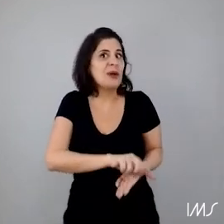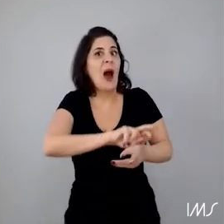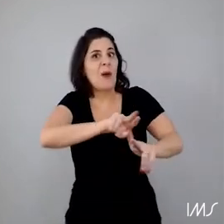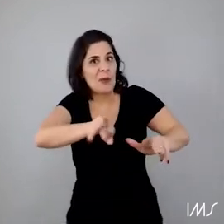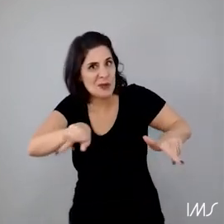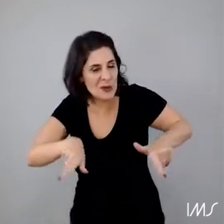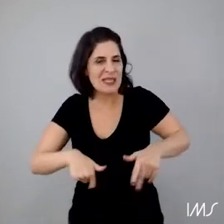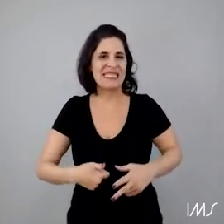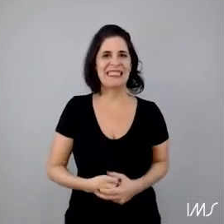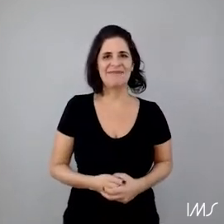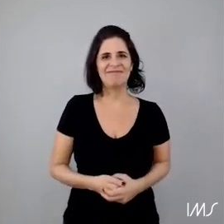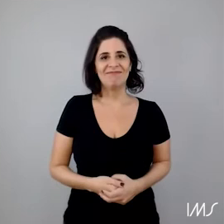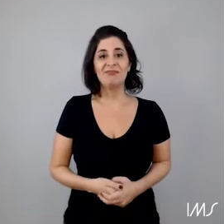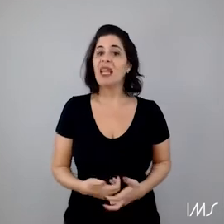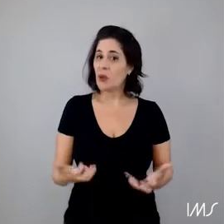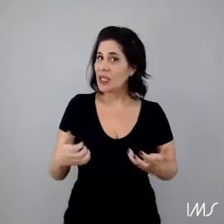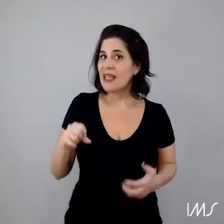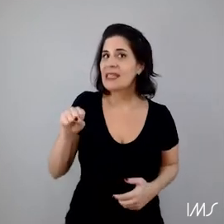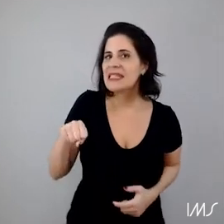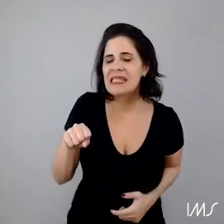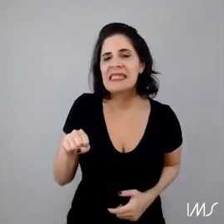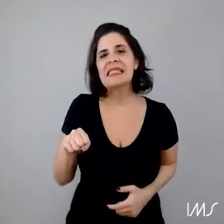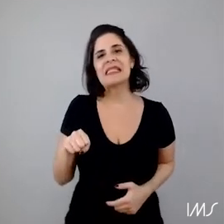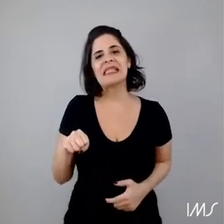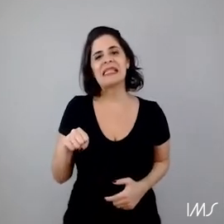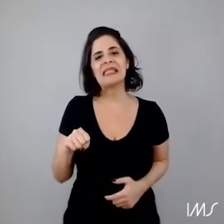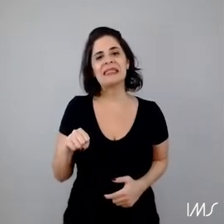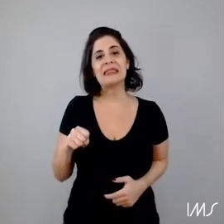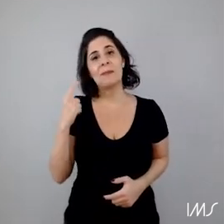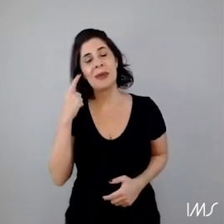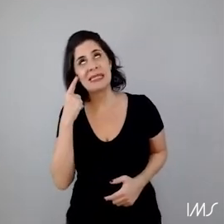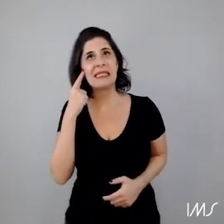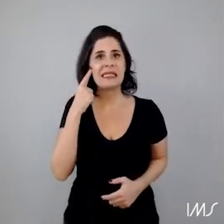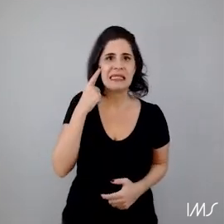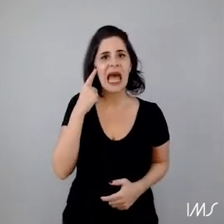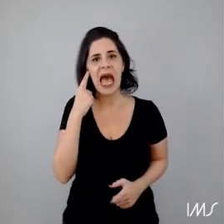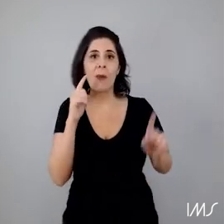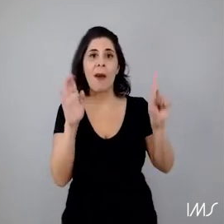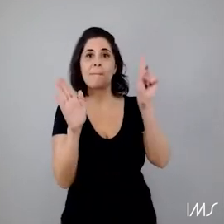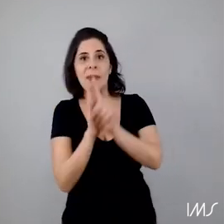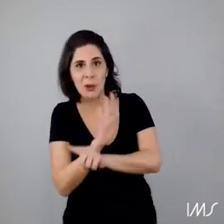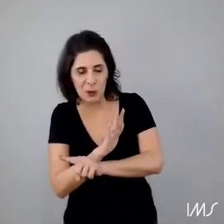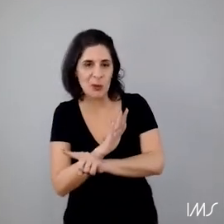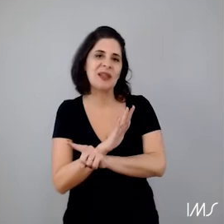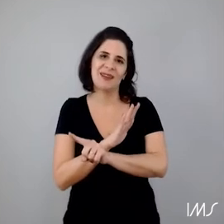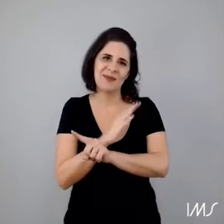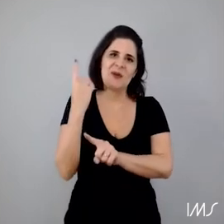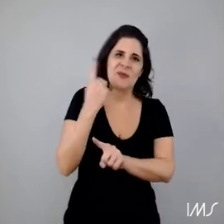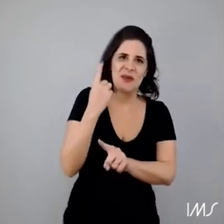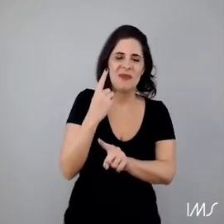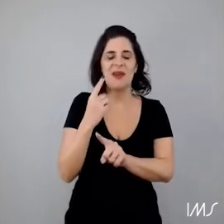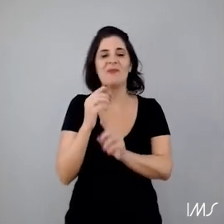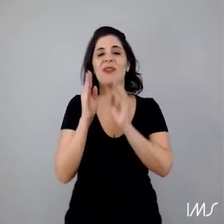formular uma primeira pergunta, né? Uma dirigida ao Boris e depois eu teria uma outra também dirigida ao